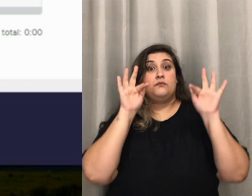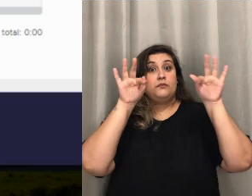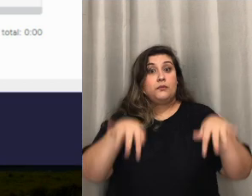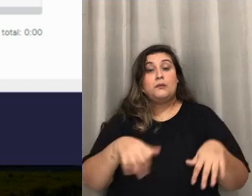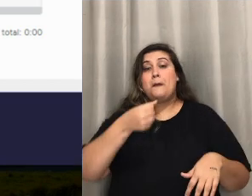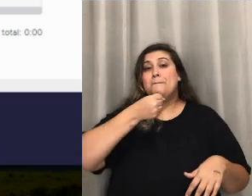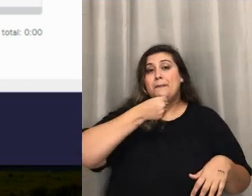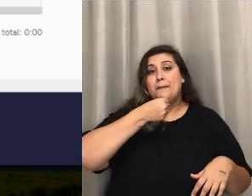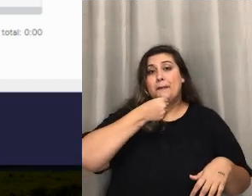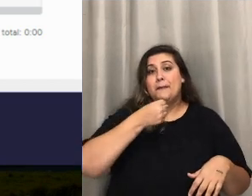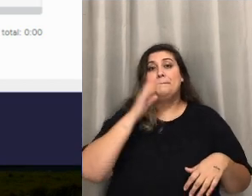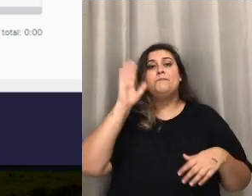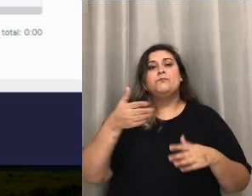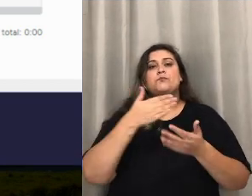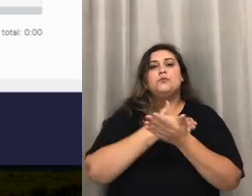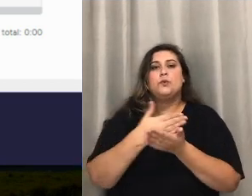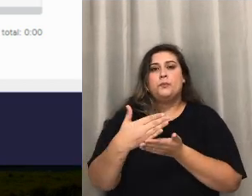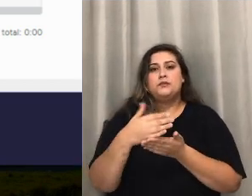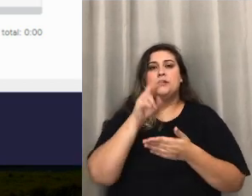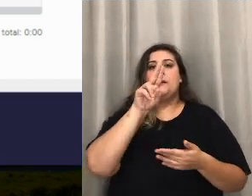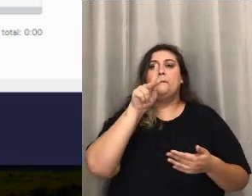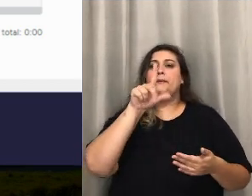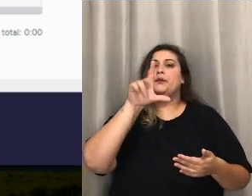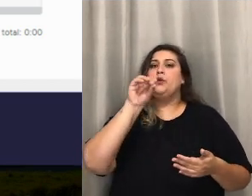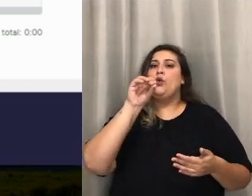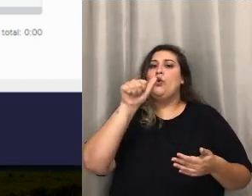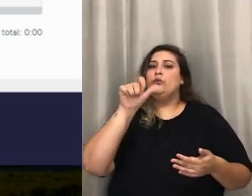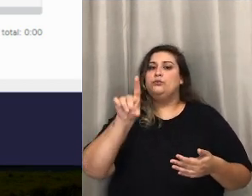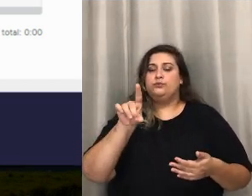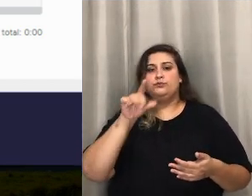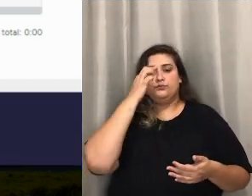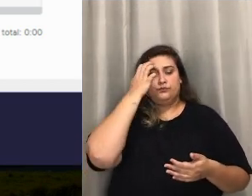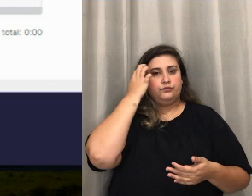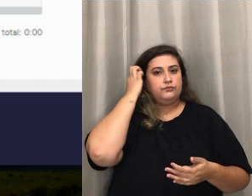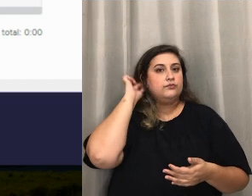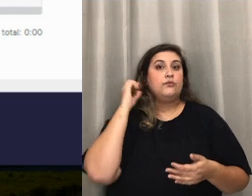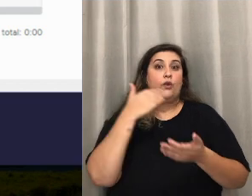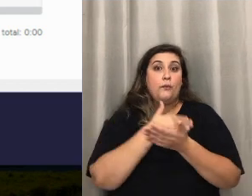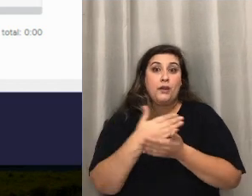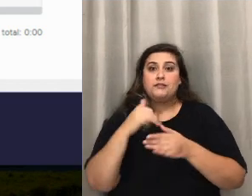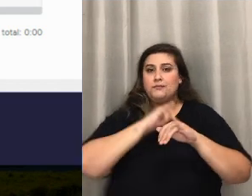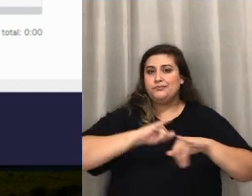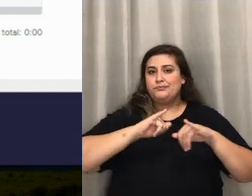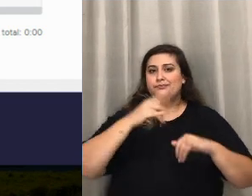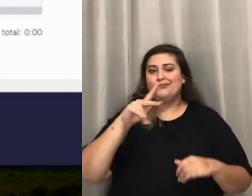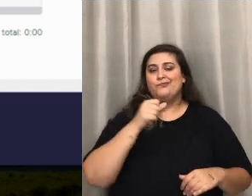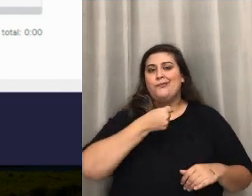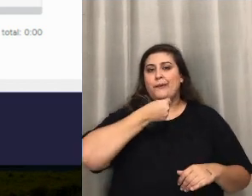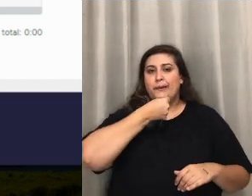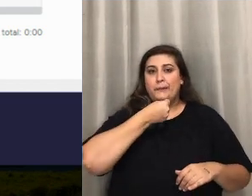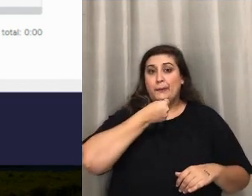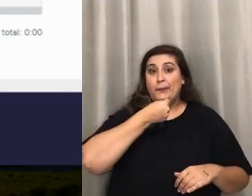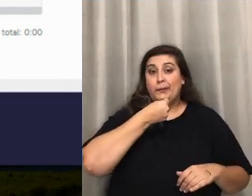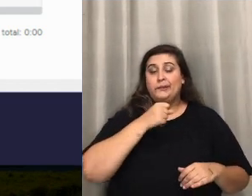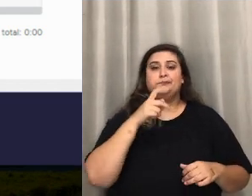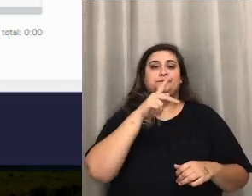Assim que você acabou de gravar o áudio, já vai iniciar o processo de upload, ou seja, vai começar a transmissão do